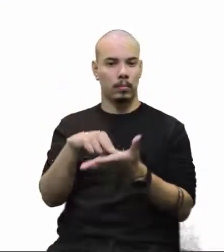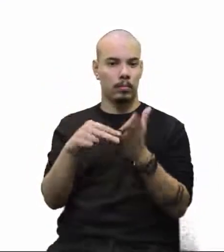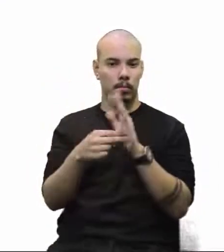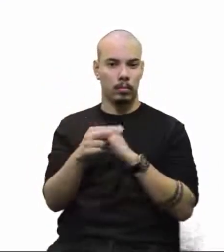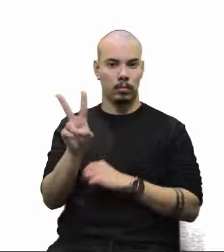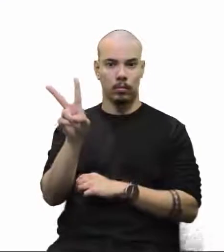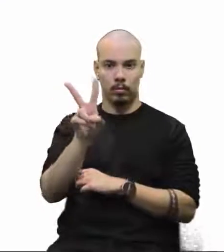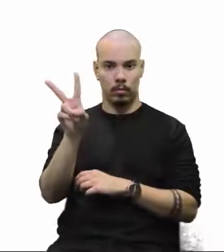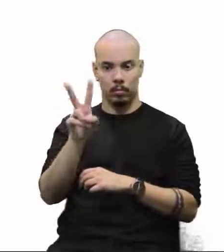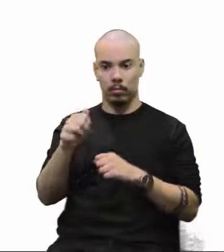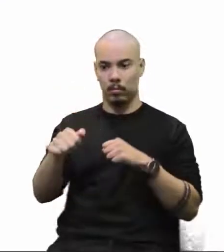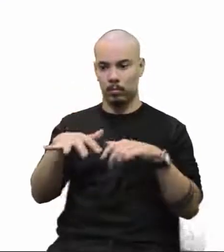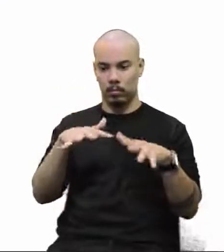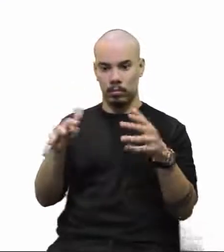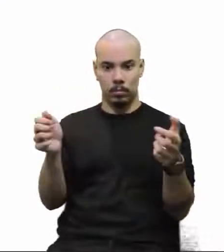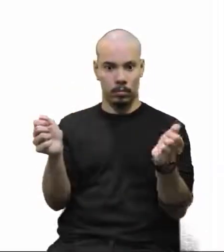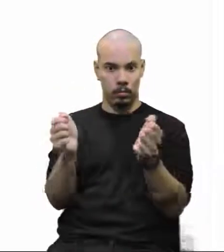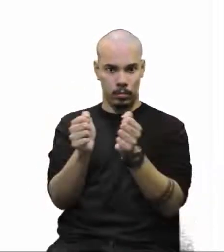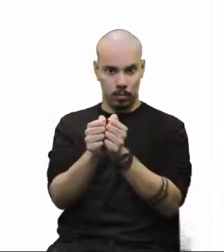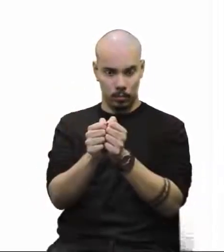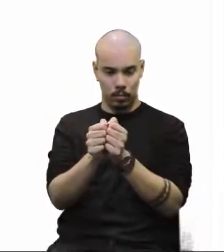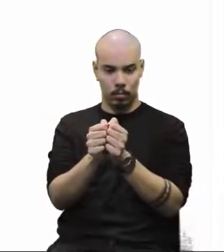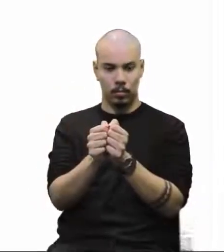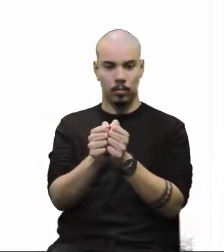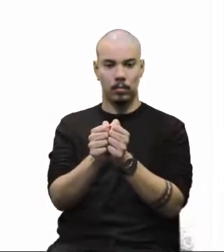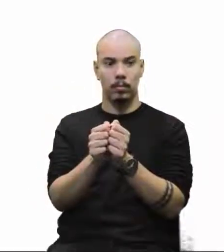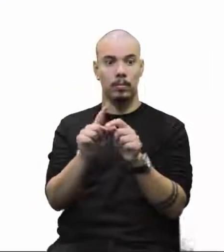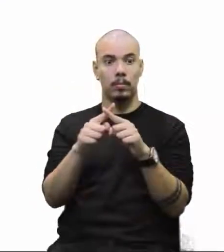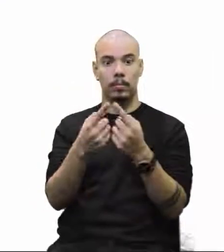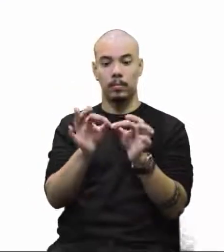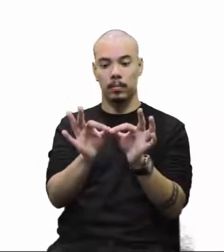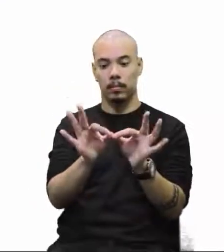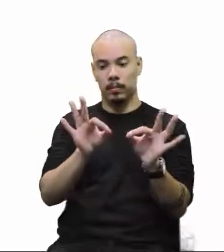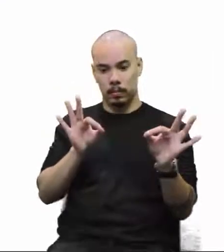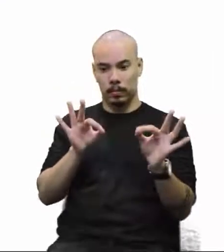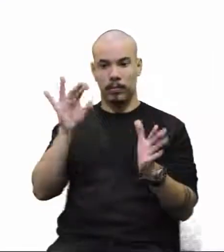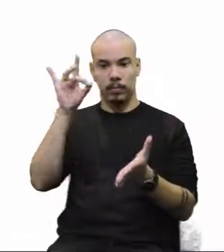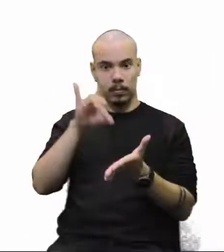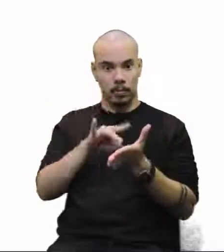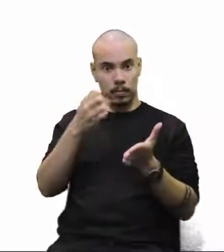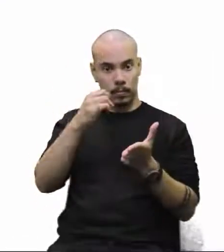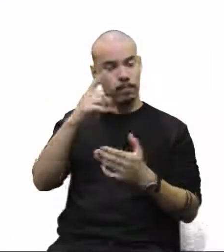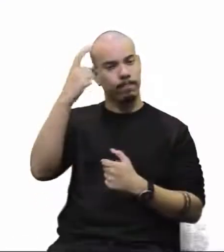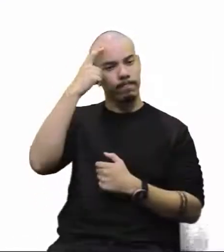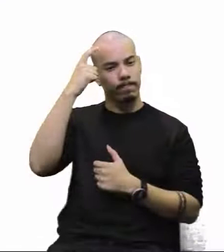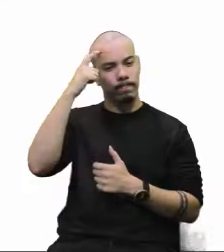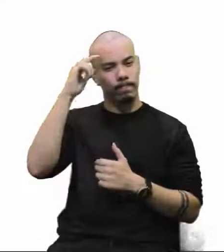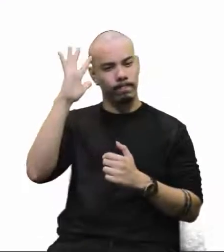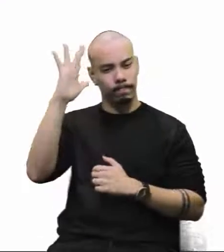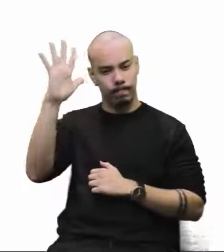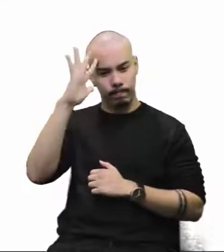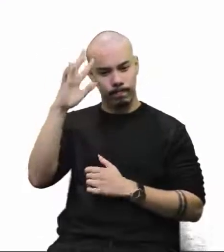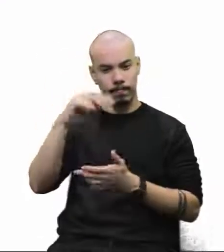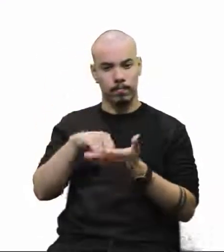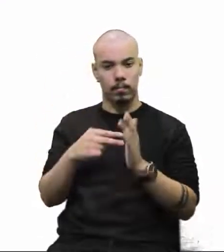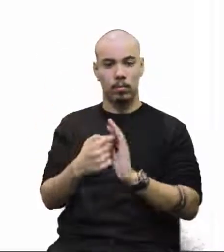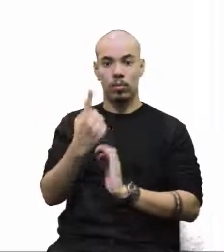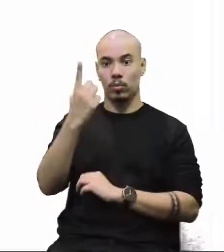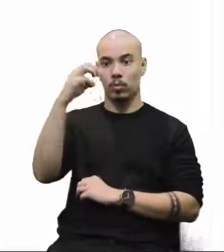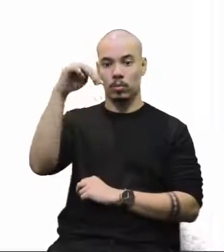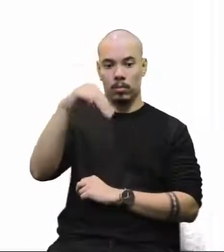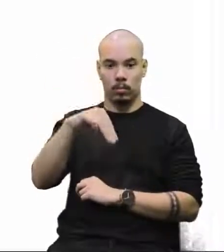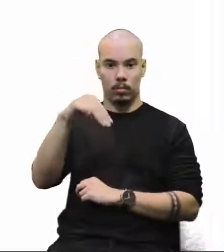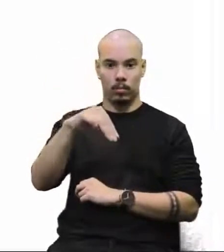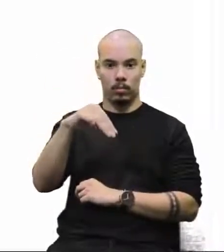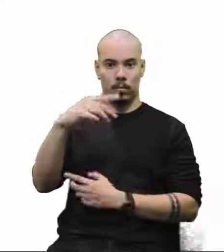duas forças atuando. A distância, na realidade, aqui, se você pensar, é 1 metro, né? É 1 metro.